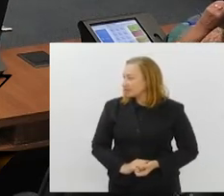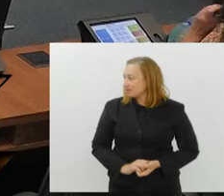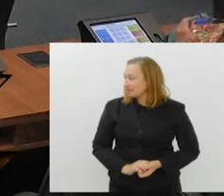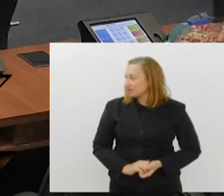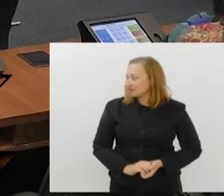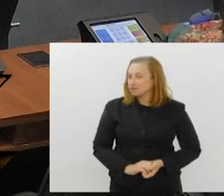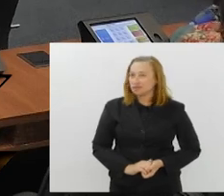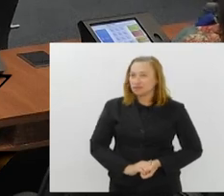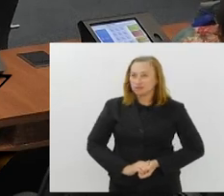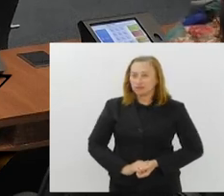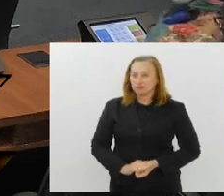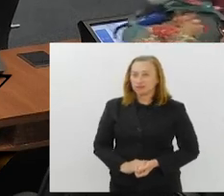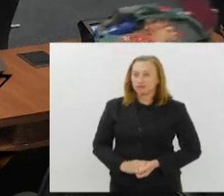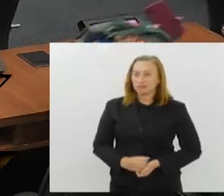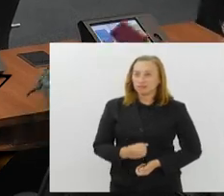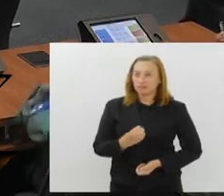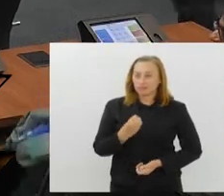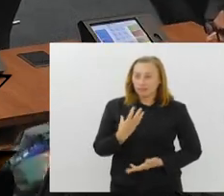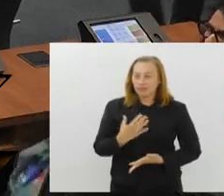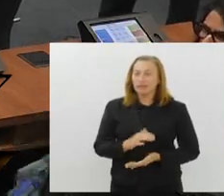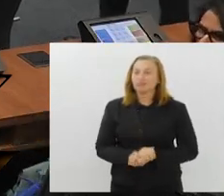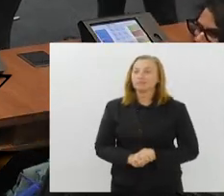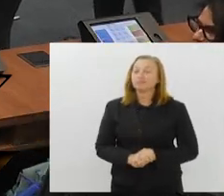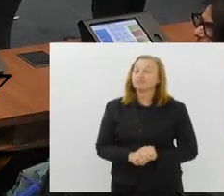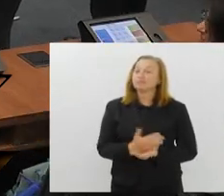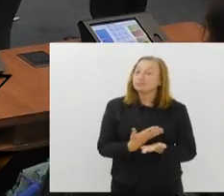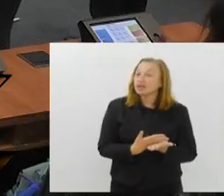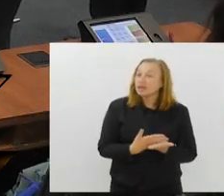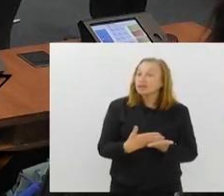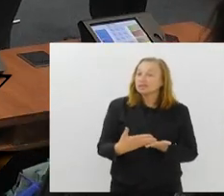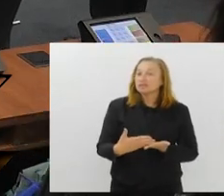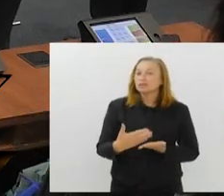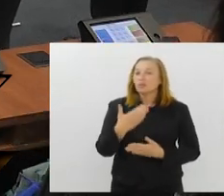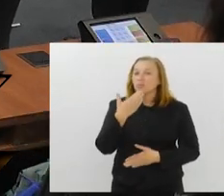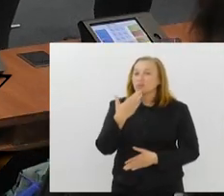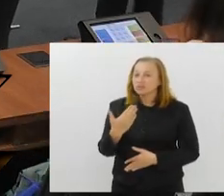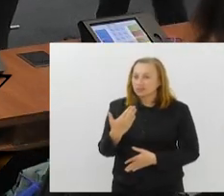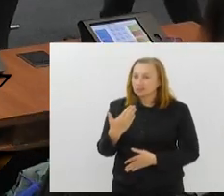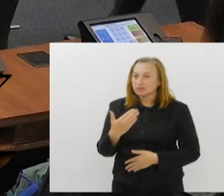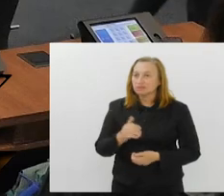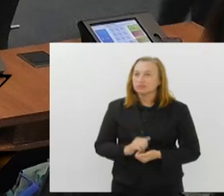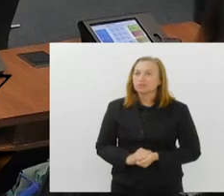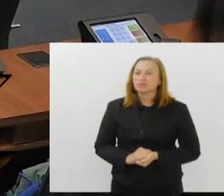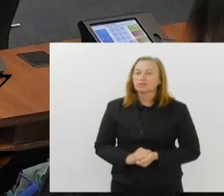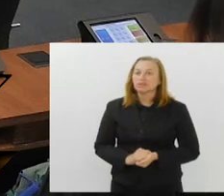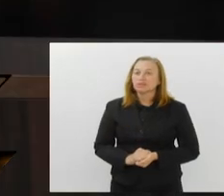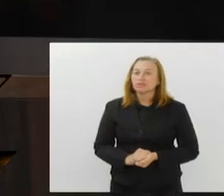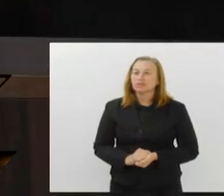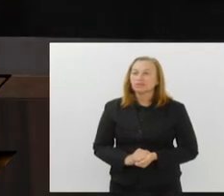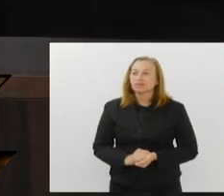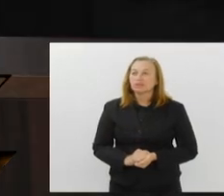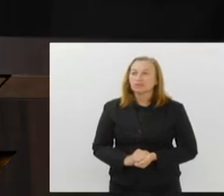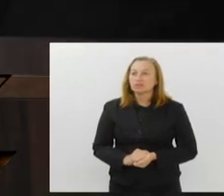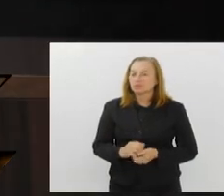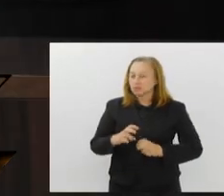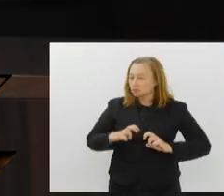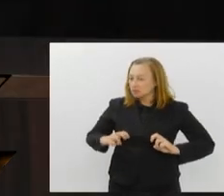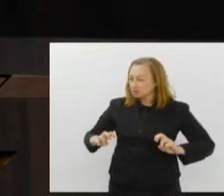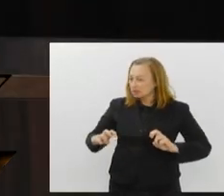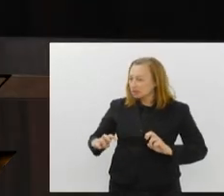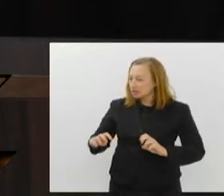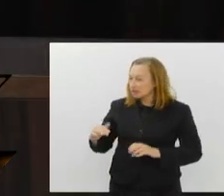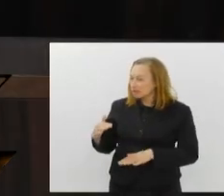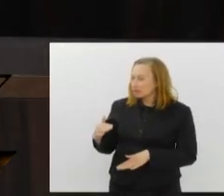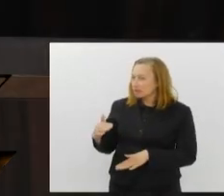Brasil bem então vamos dar início Eu pediria Aqui as pessoas que estão sentadas mais do lado de lá